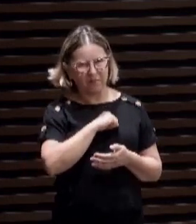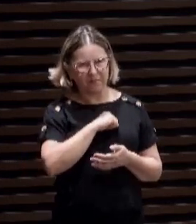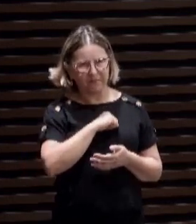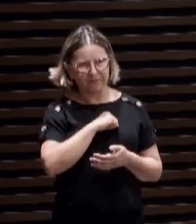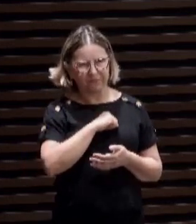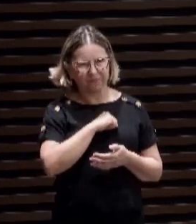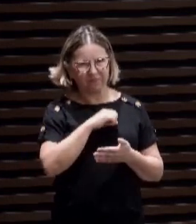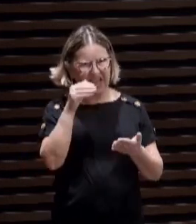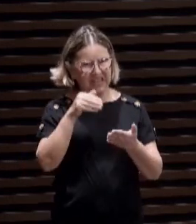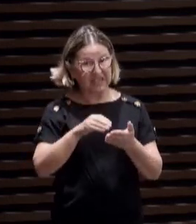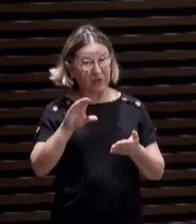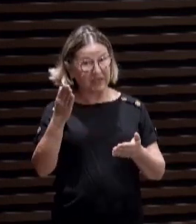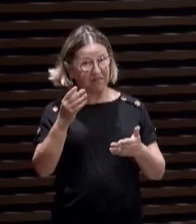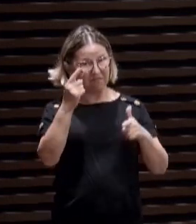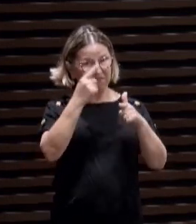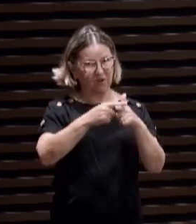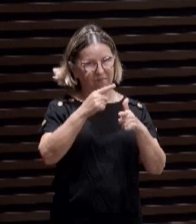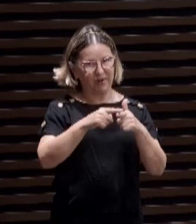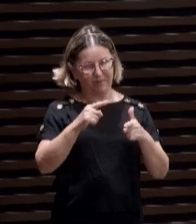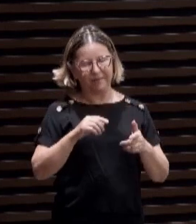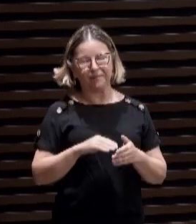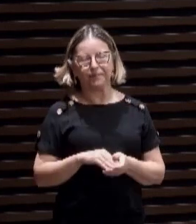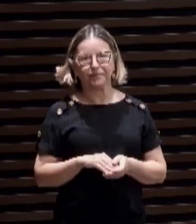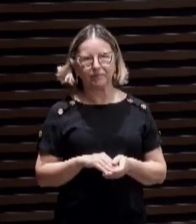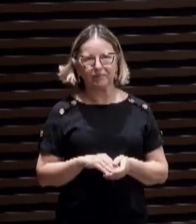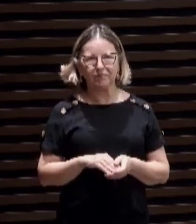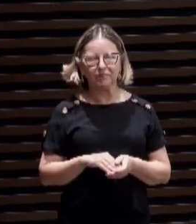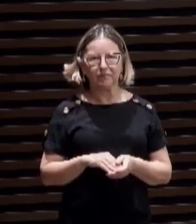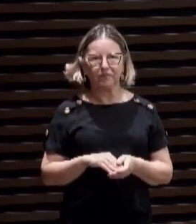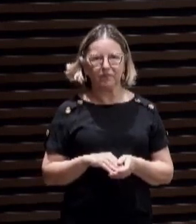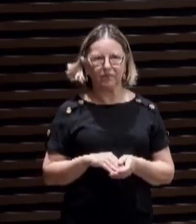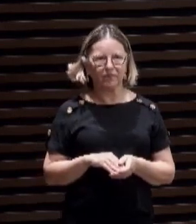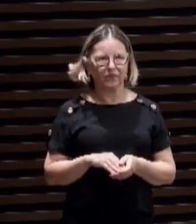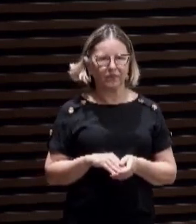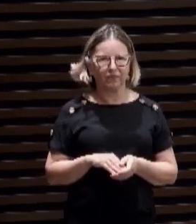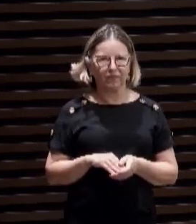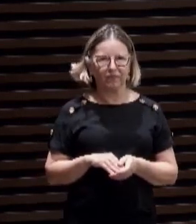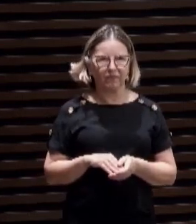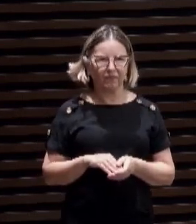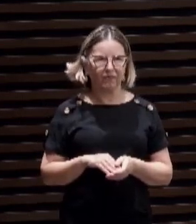aviso, amparado na conceituação dos bens de consumo,